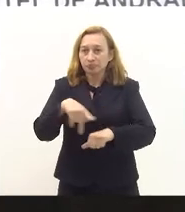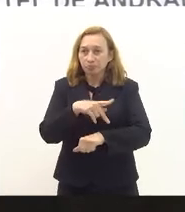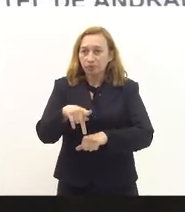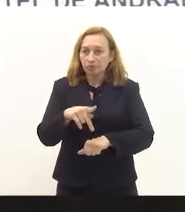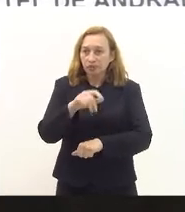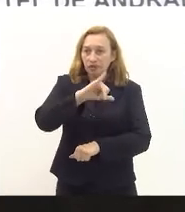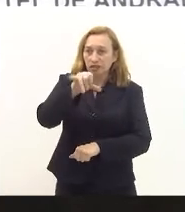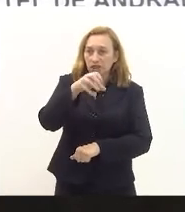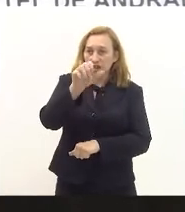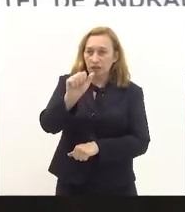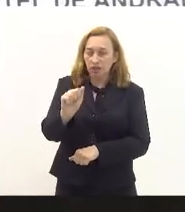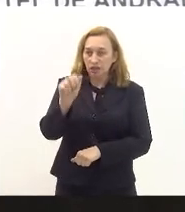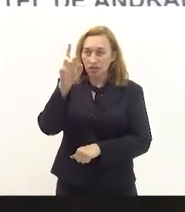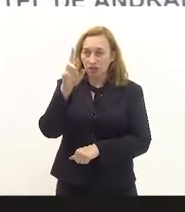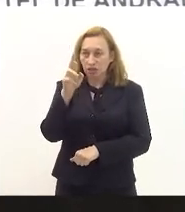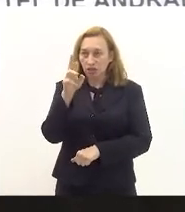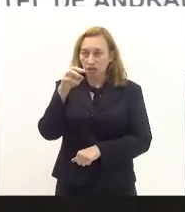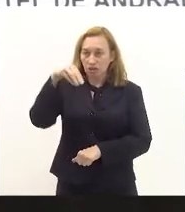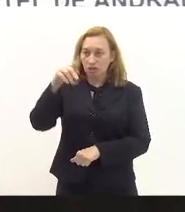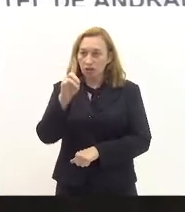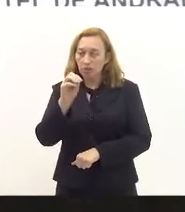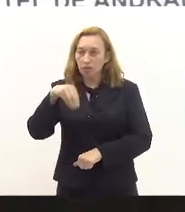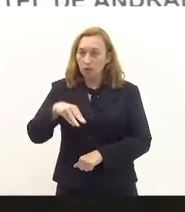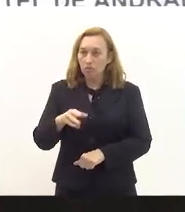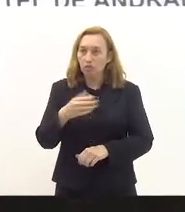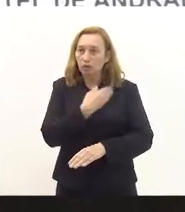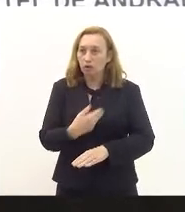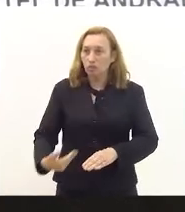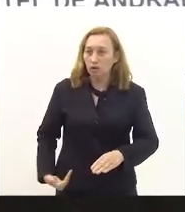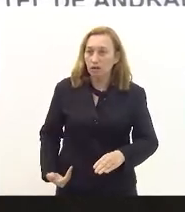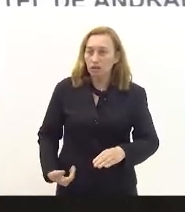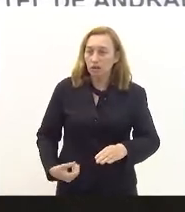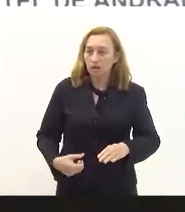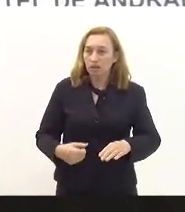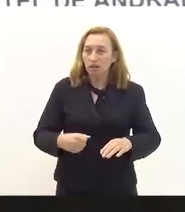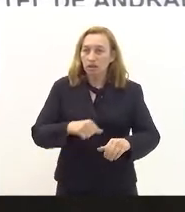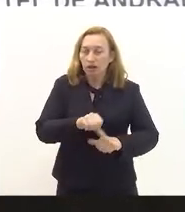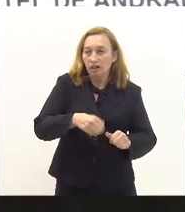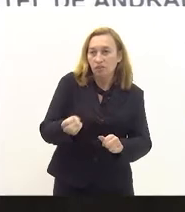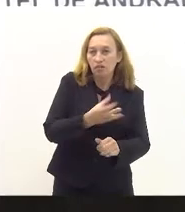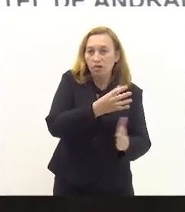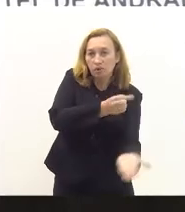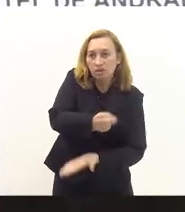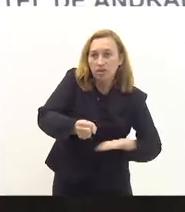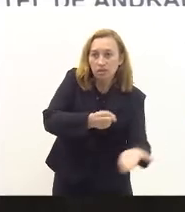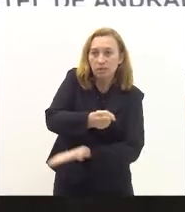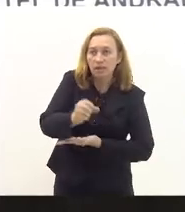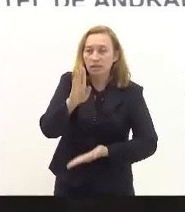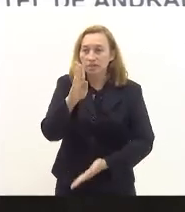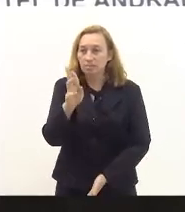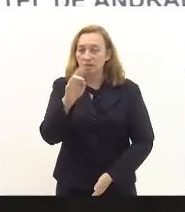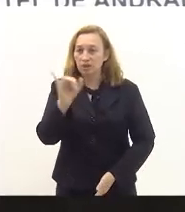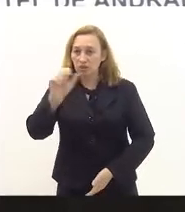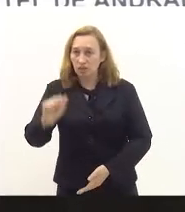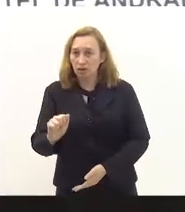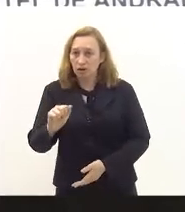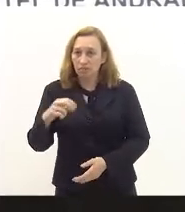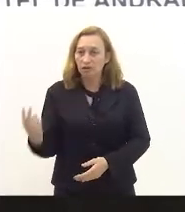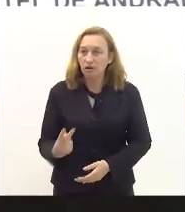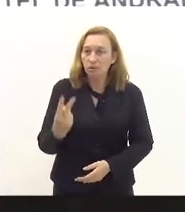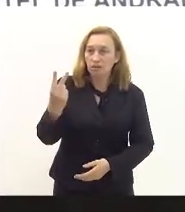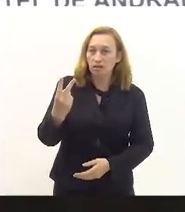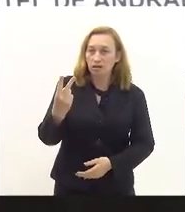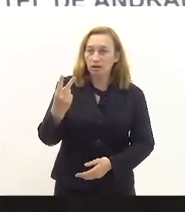Jango tinha como plataforma de governo as reformas de base. Brizola priorizou